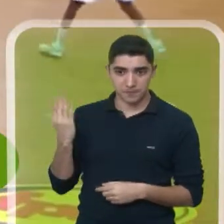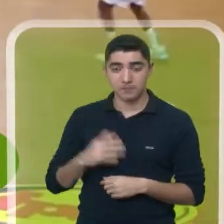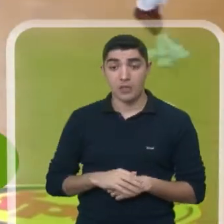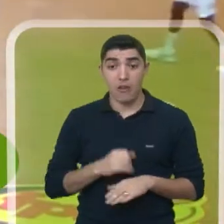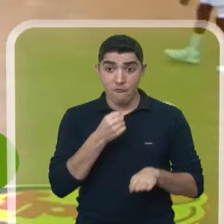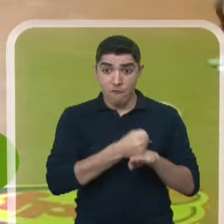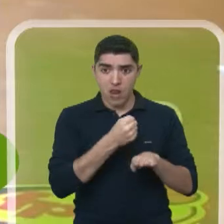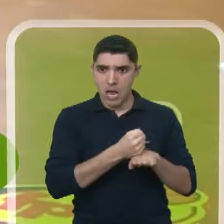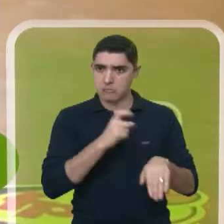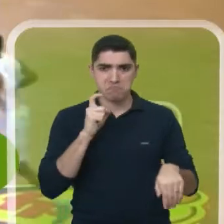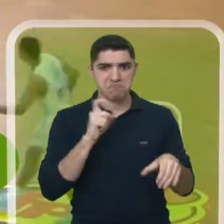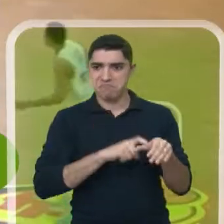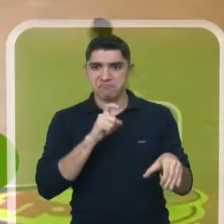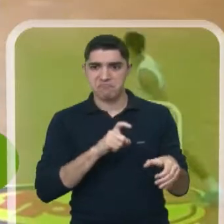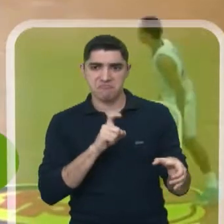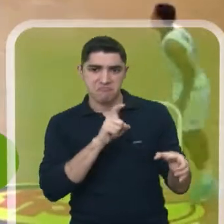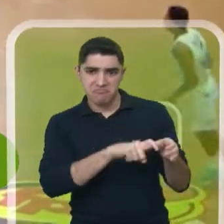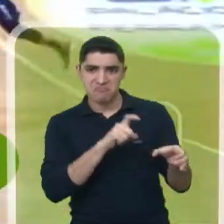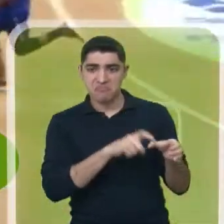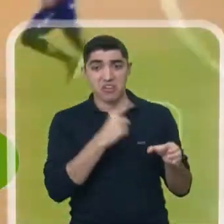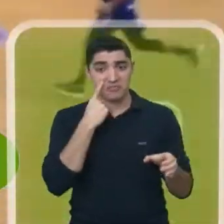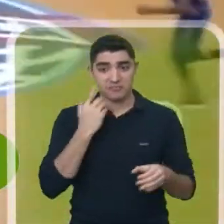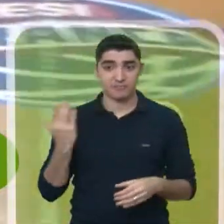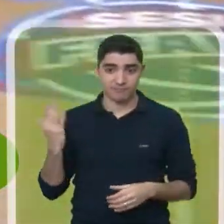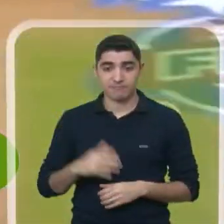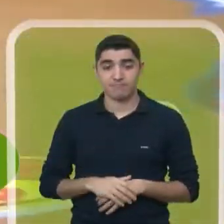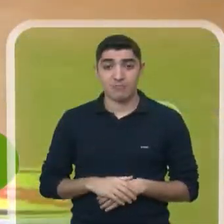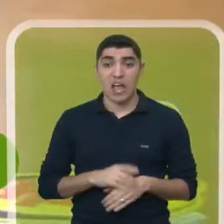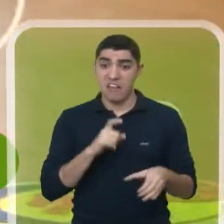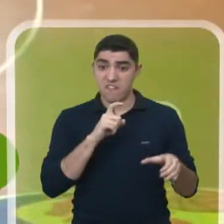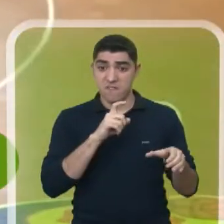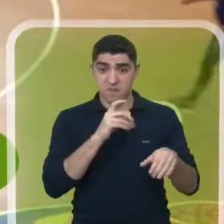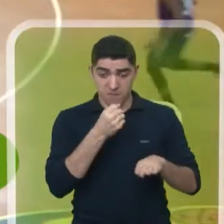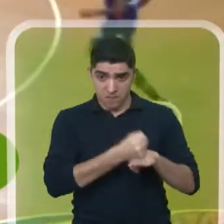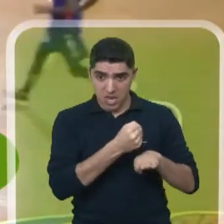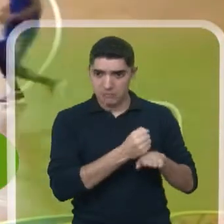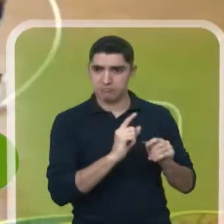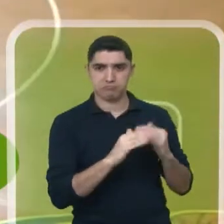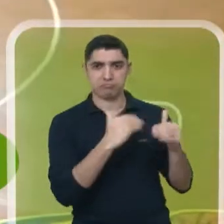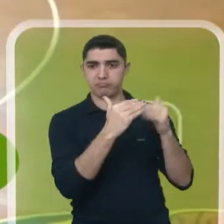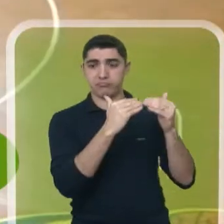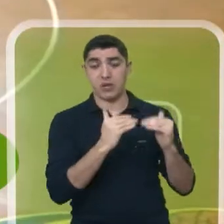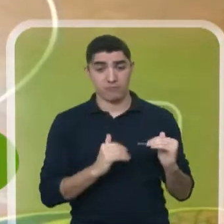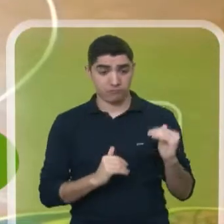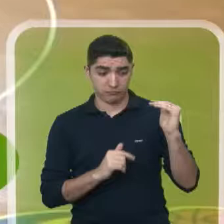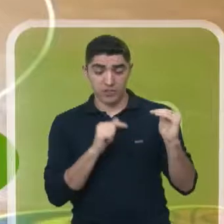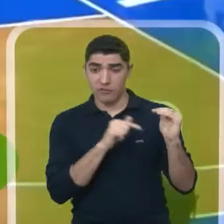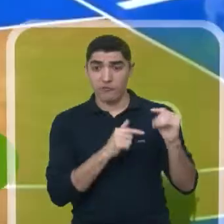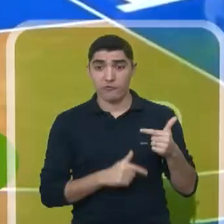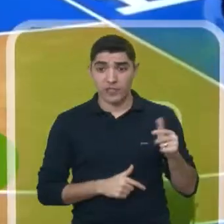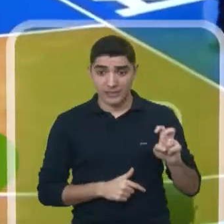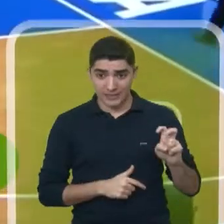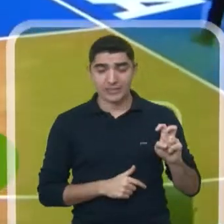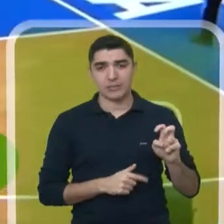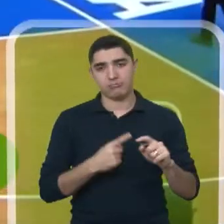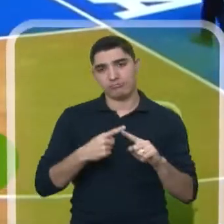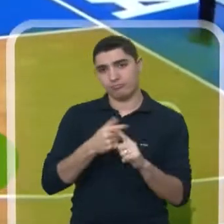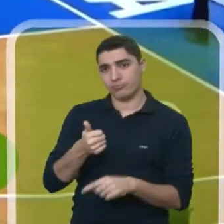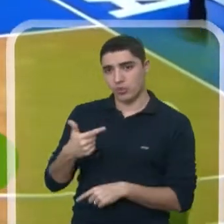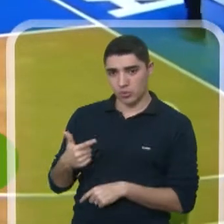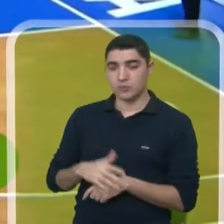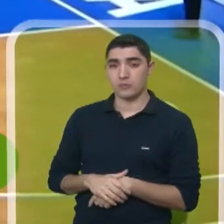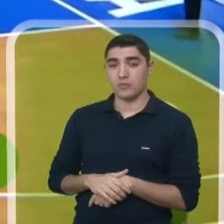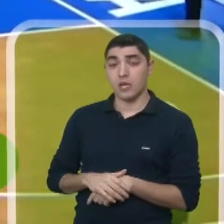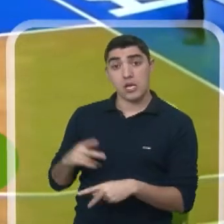respondeu na mesma moeda com Lucas Mariano e ampliou com Paulo Júnior fazendo 25-12. Ed ainda